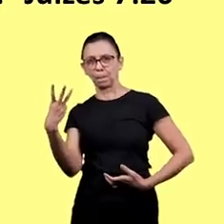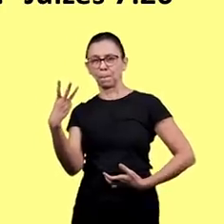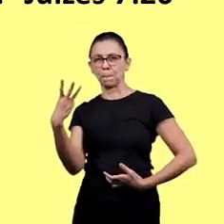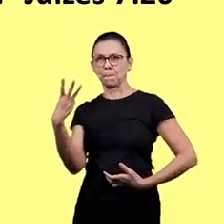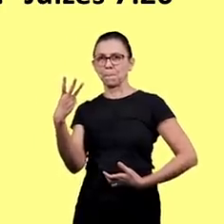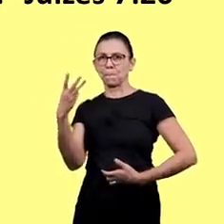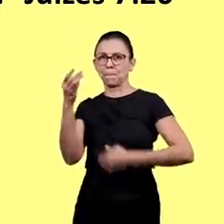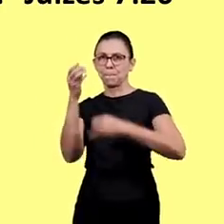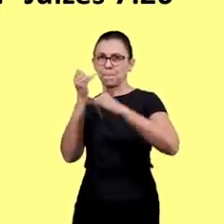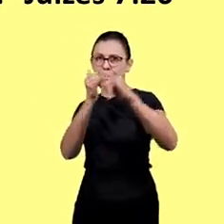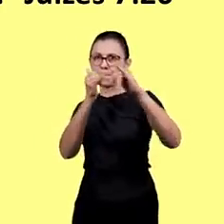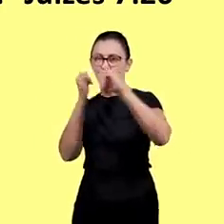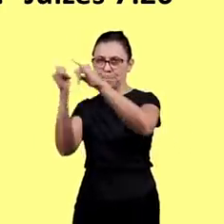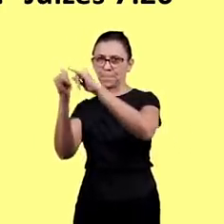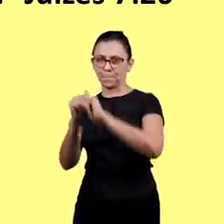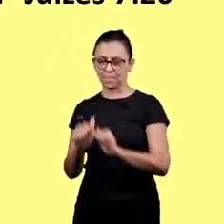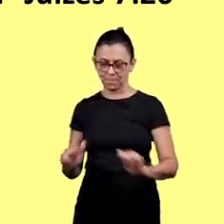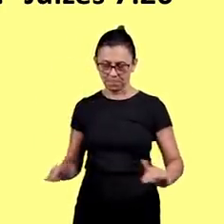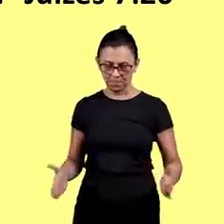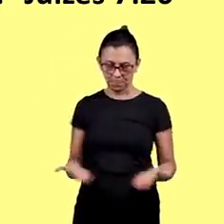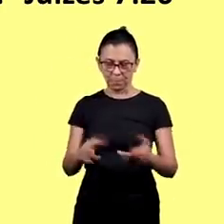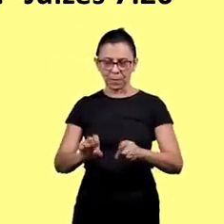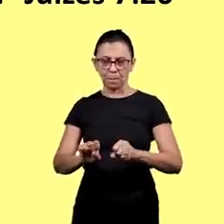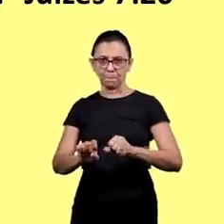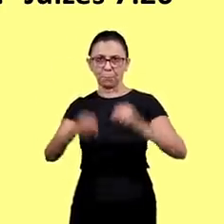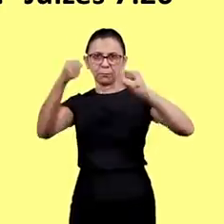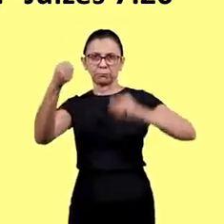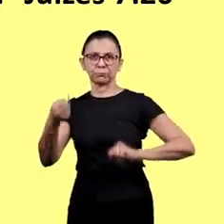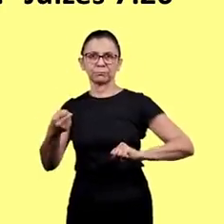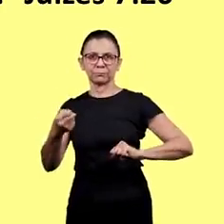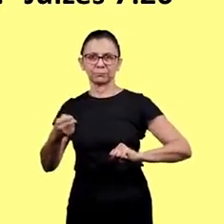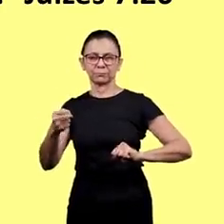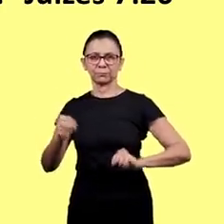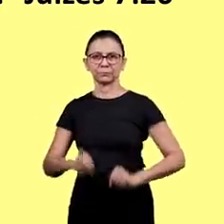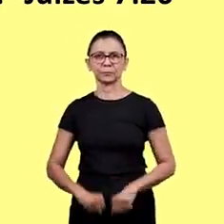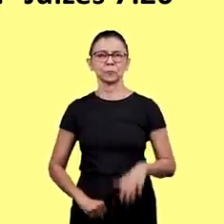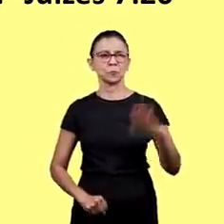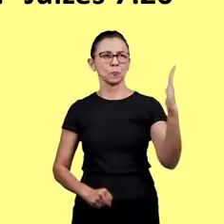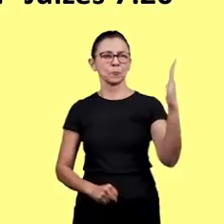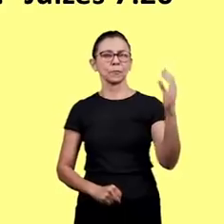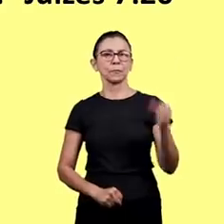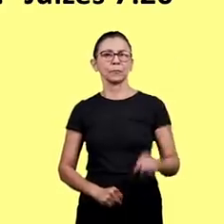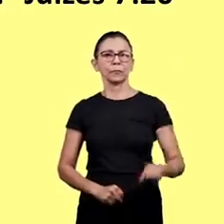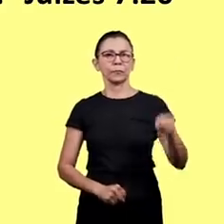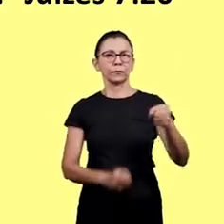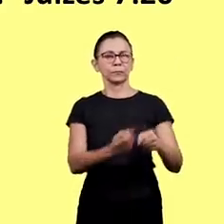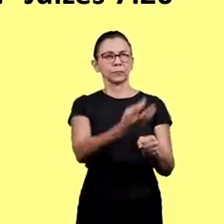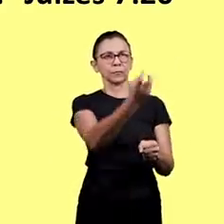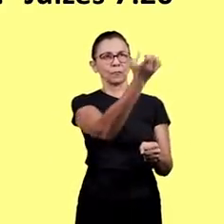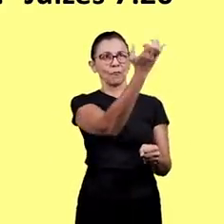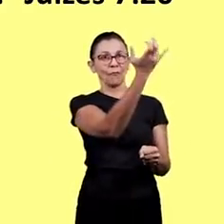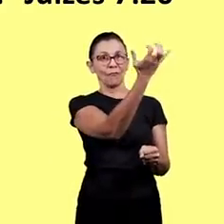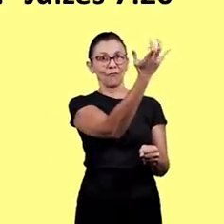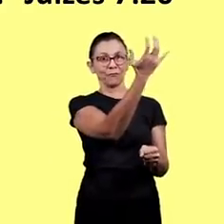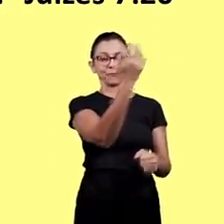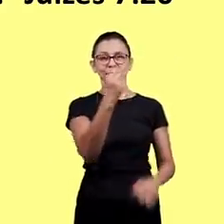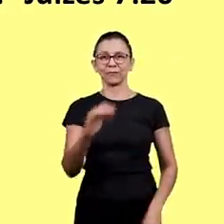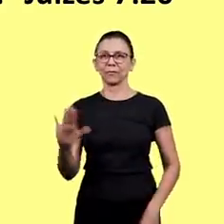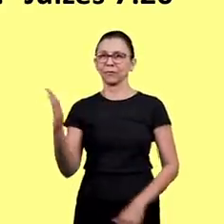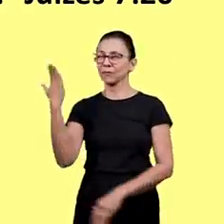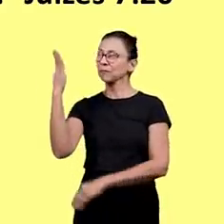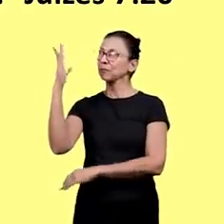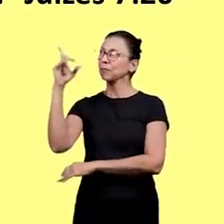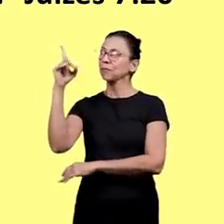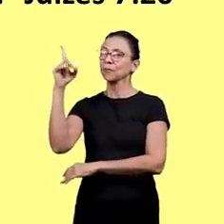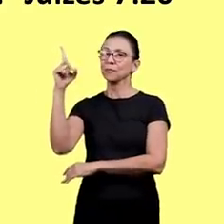e partiram os cântaros, e tinham nas suas mãos esquerdas as tochas acesas, e nas suas mãos direitas